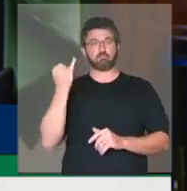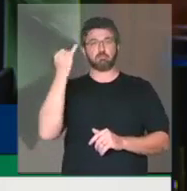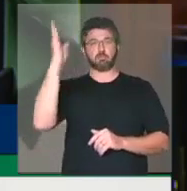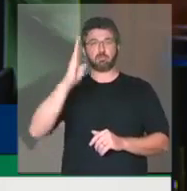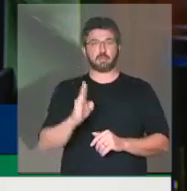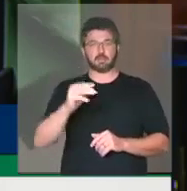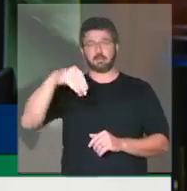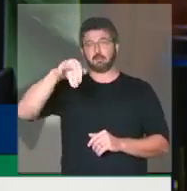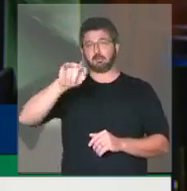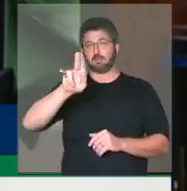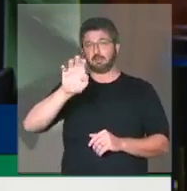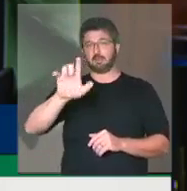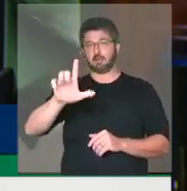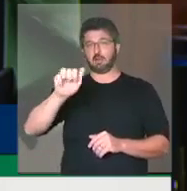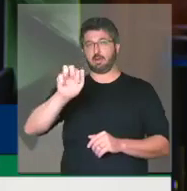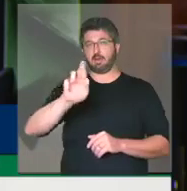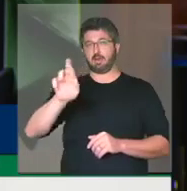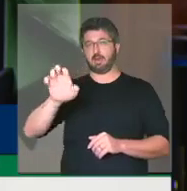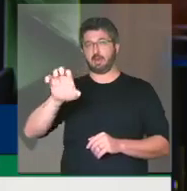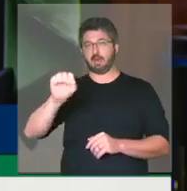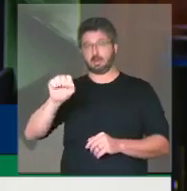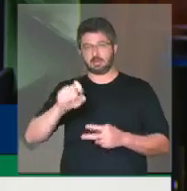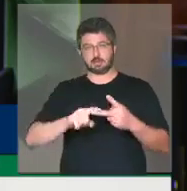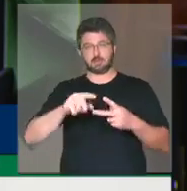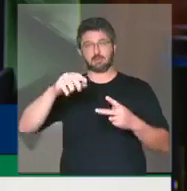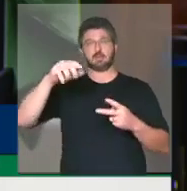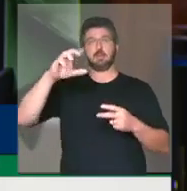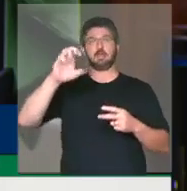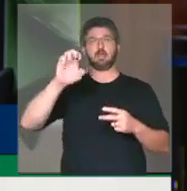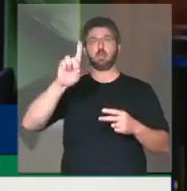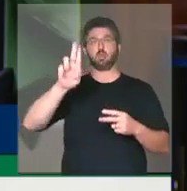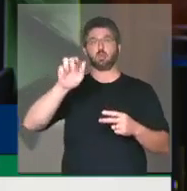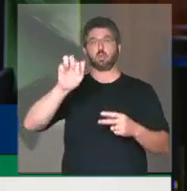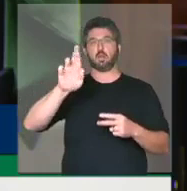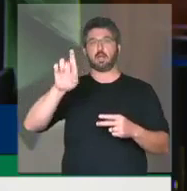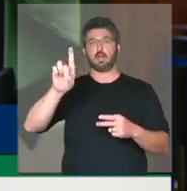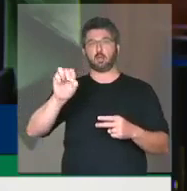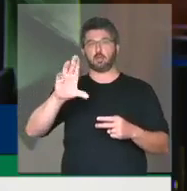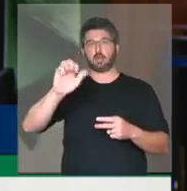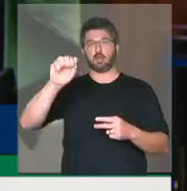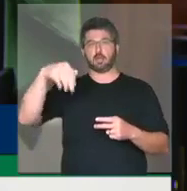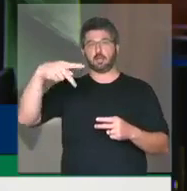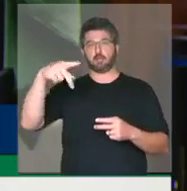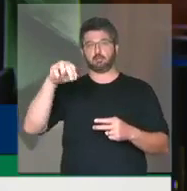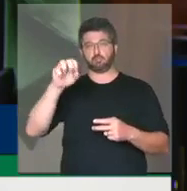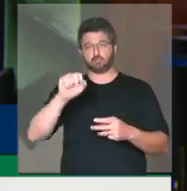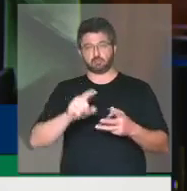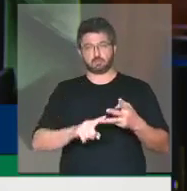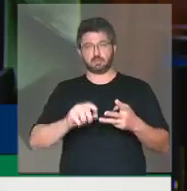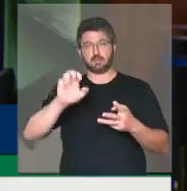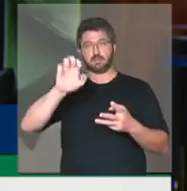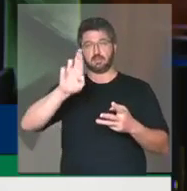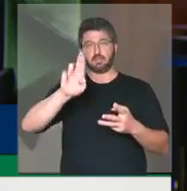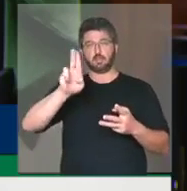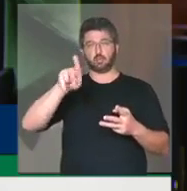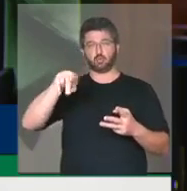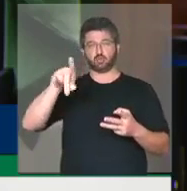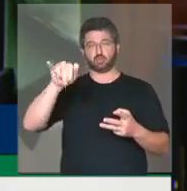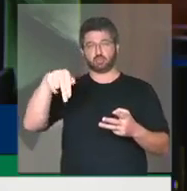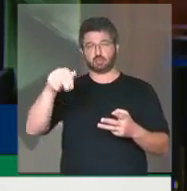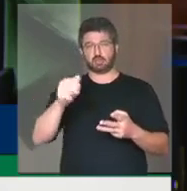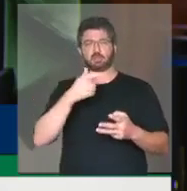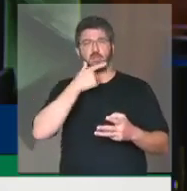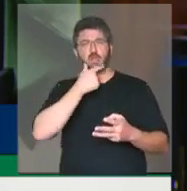por Miguel Arraes de Alencar, por Eduardo Campos, por Luiz Erundina, por muitos homens e